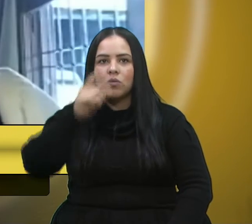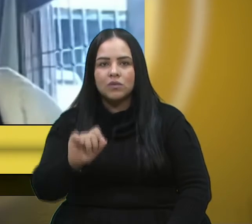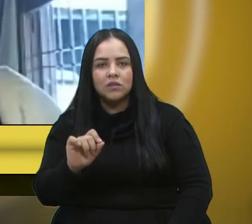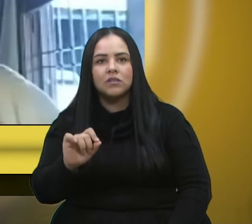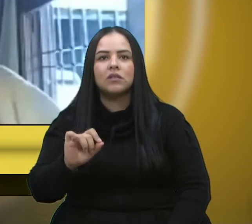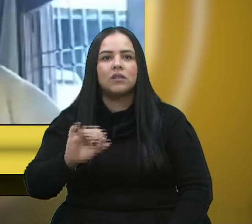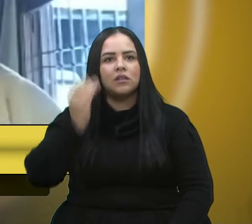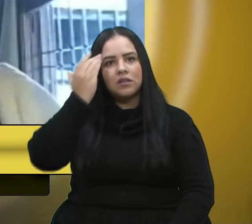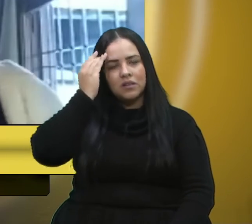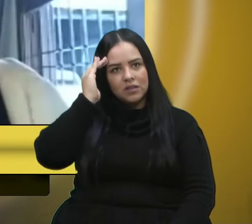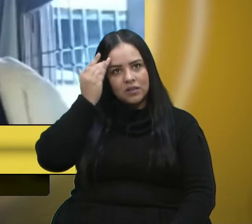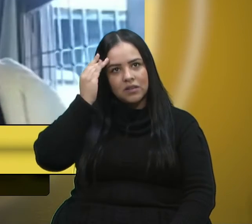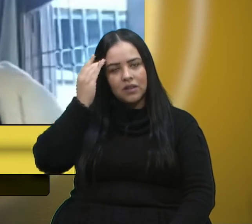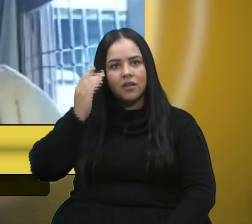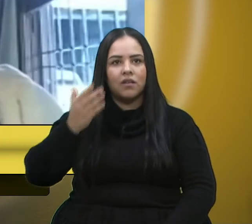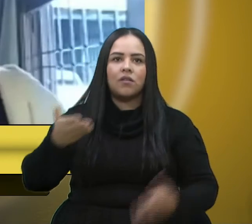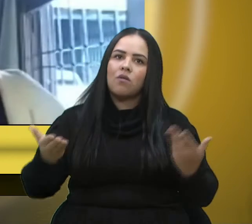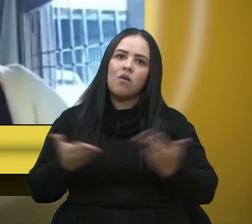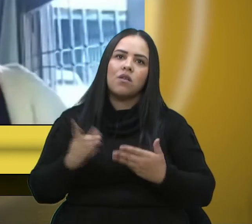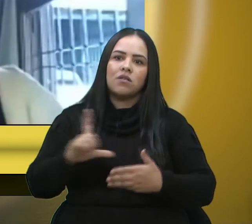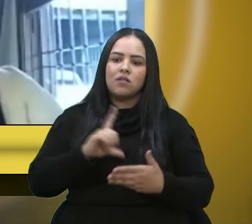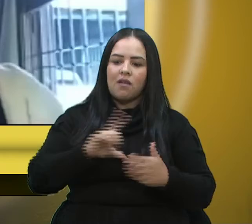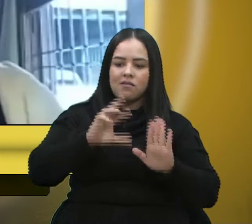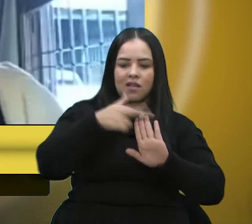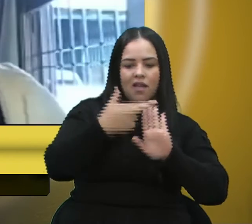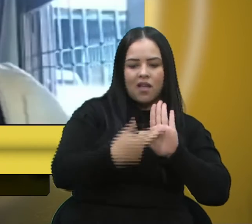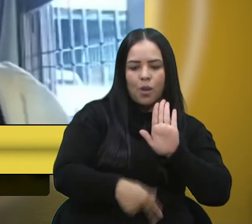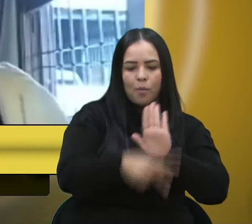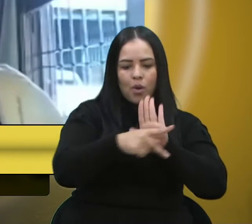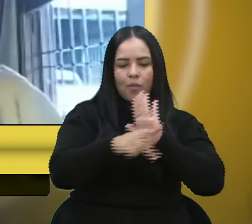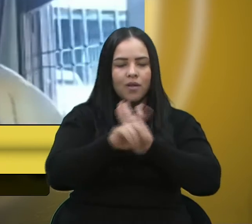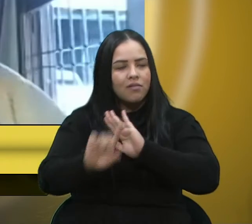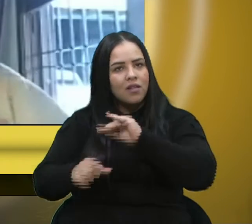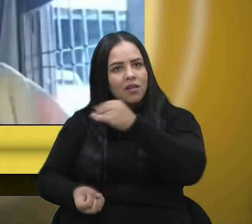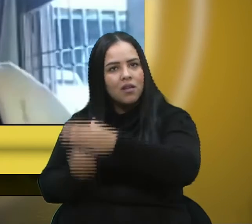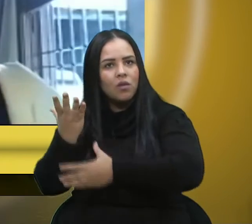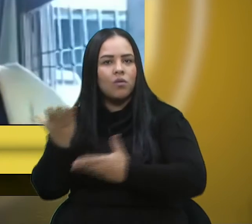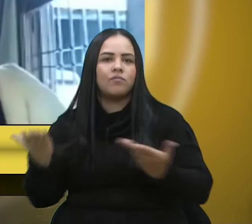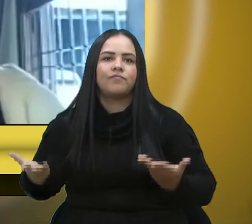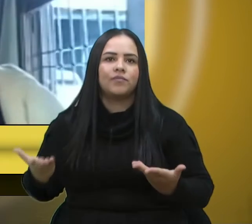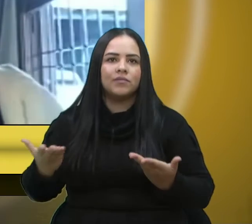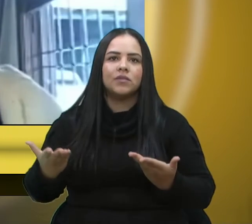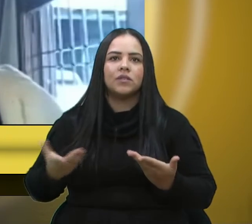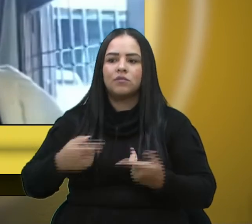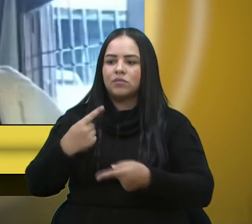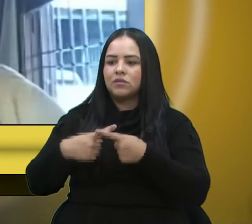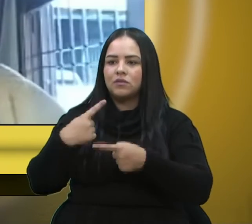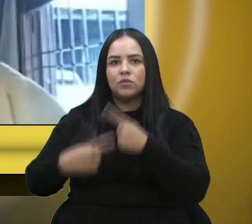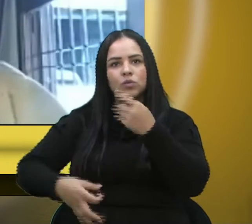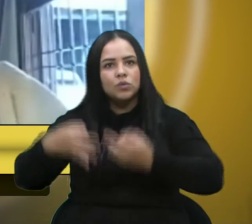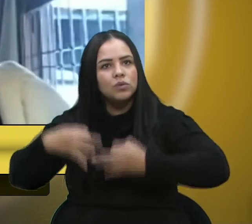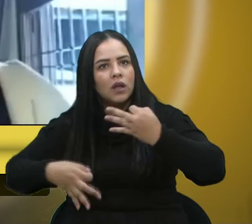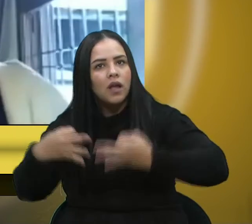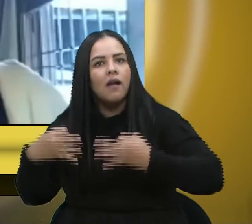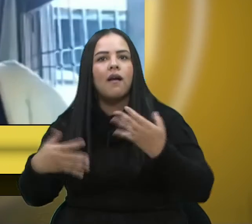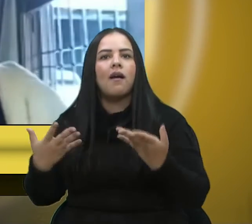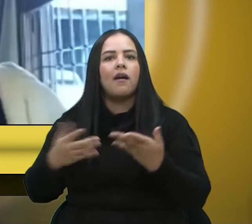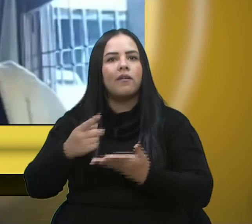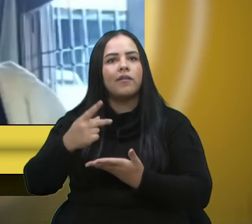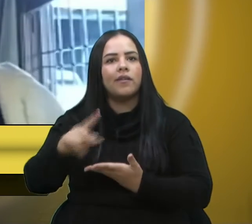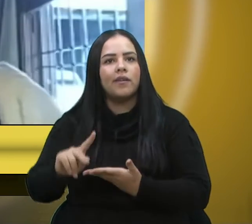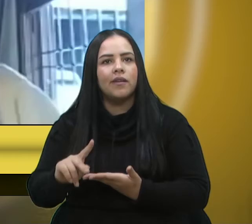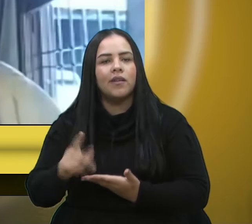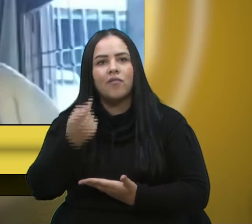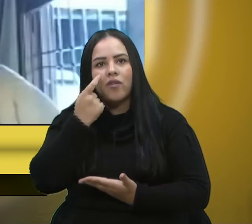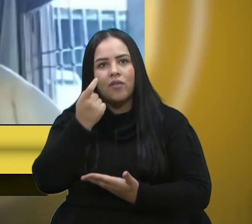né, e agora ele ficou escravo das suas próprias regras que ele criou. Então, o judiciário está no papel dele, né, vai lá e ele vai julgar em